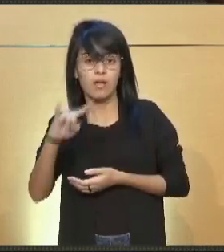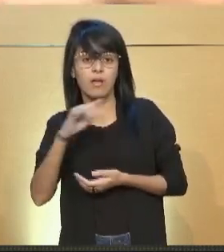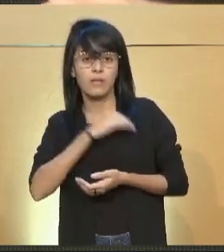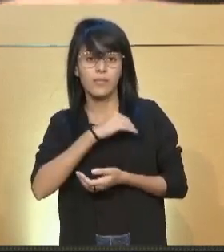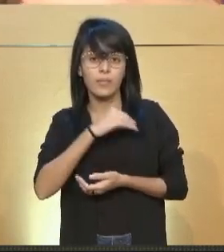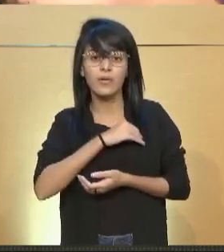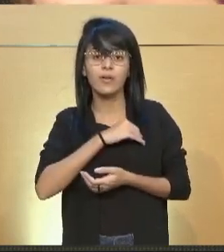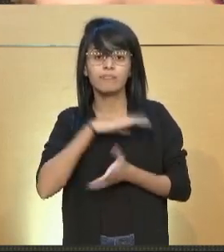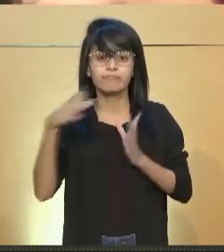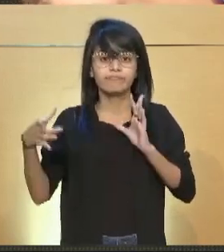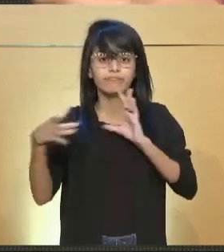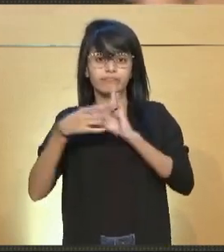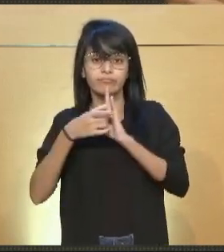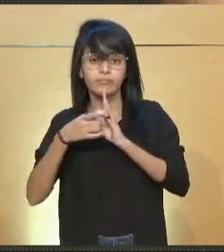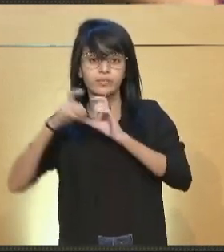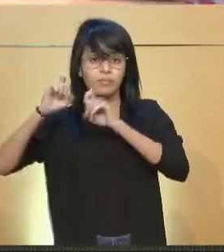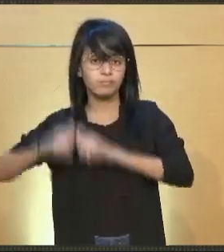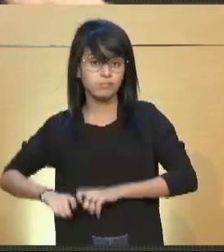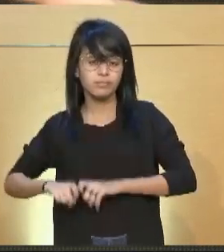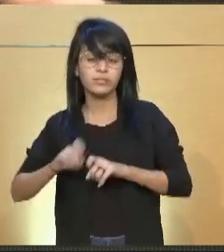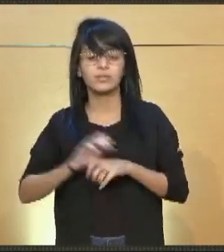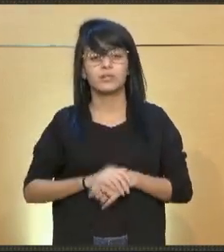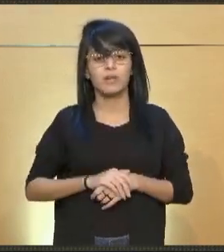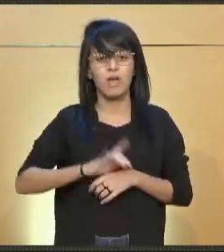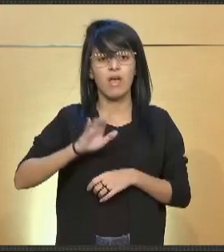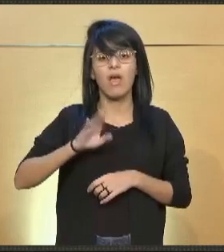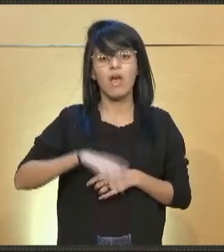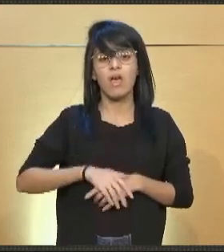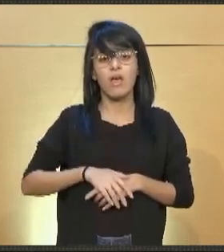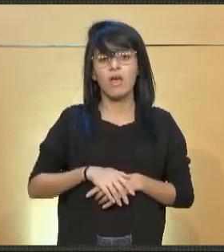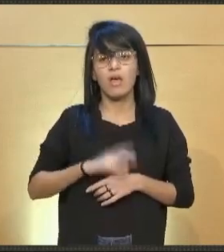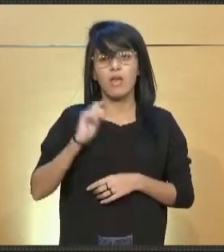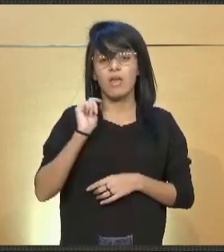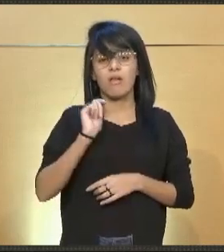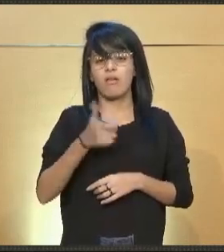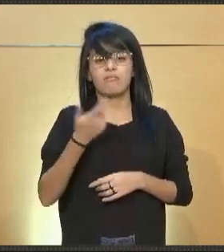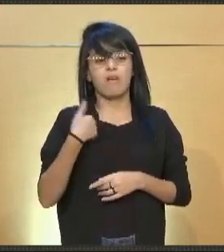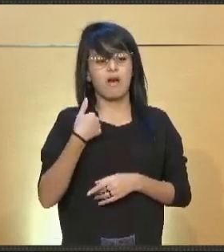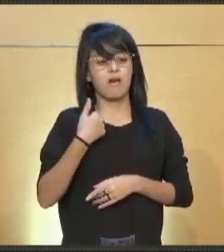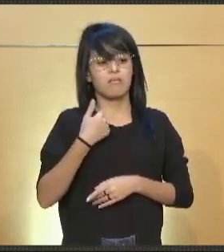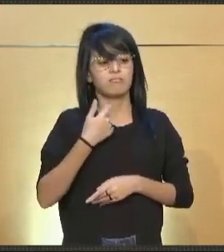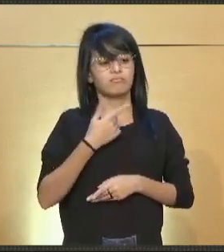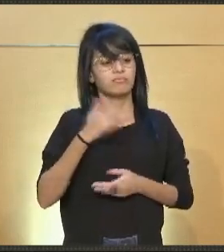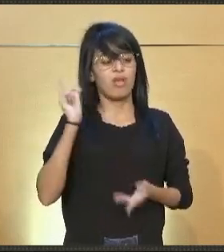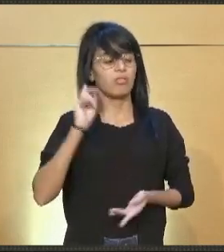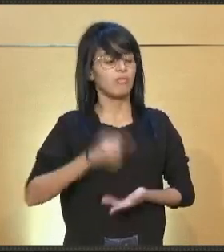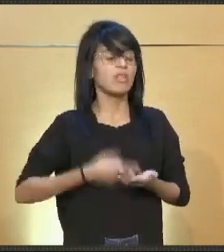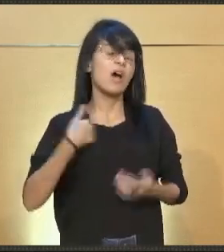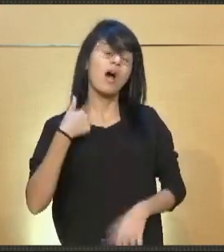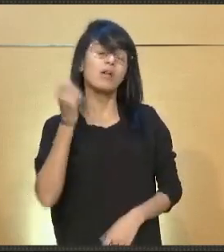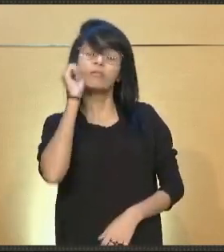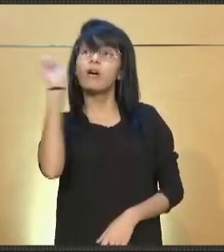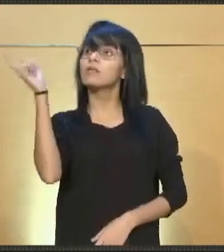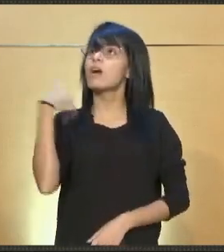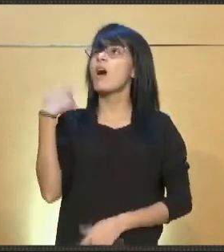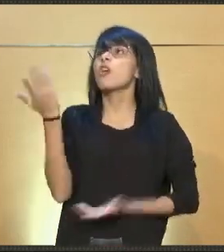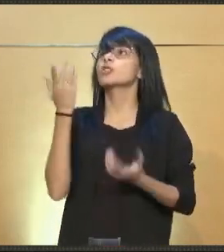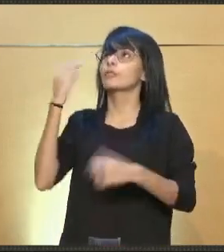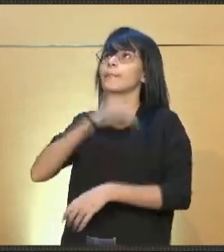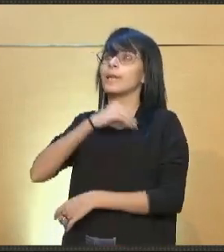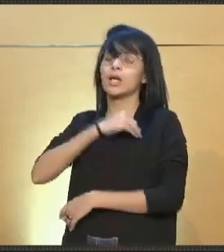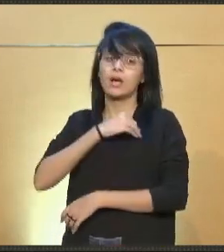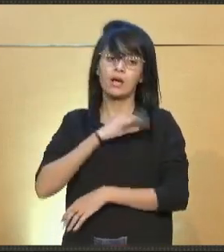pecado ligado ao campo sexual, não ocorre de uma hora para outra. Ninguém vai sair de casa e dizer: hoje eu vou pecar. Mas ele vem sendo construído a partir dos